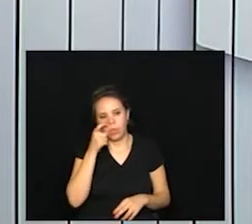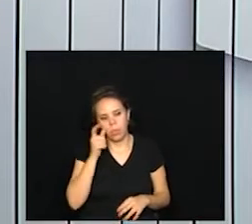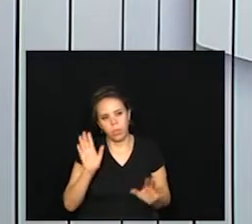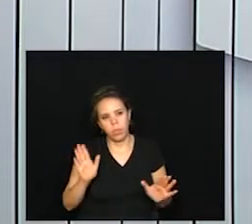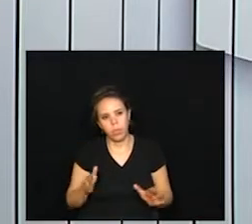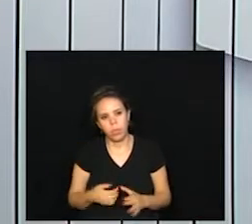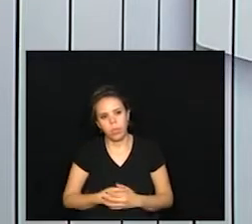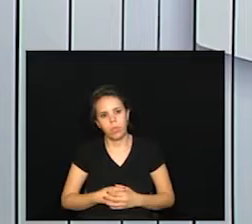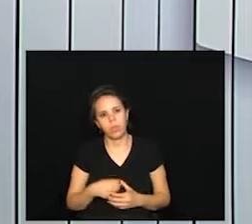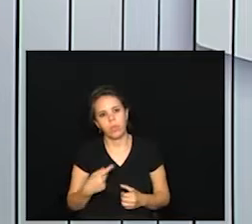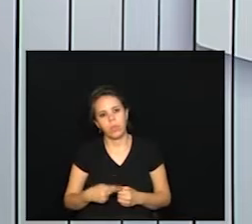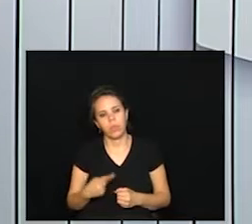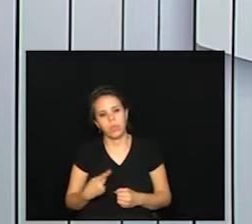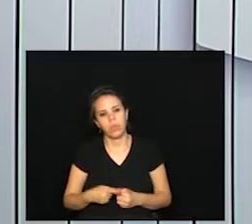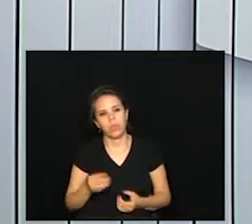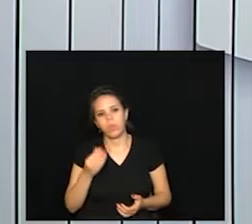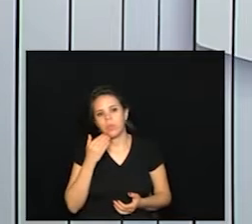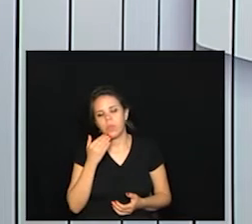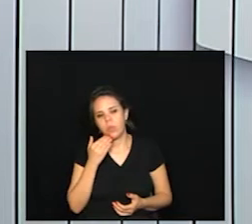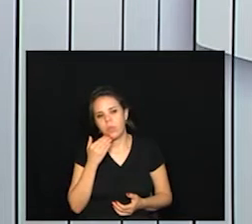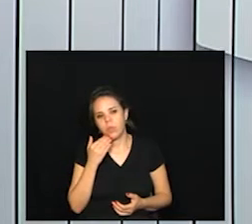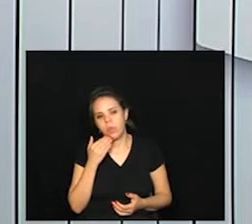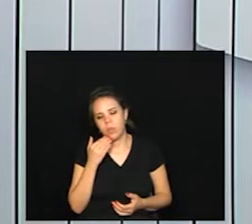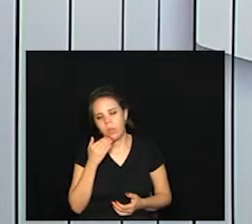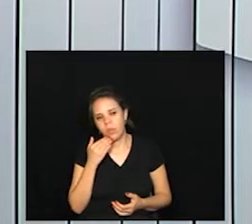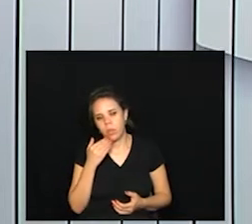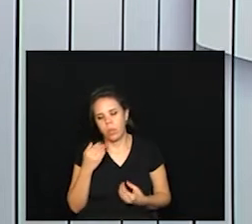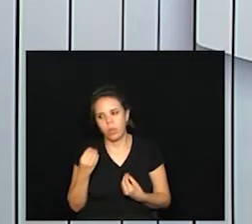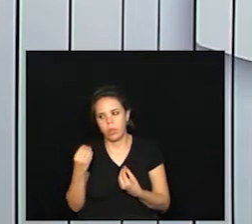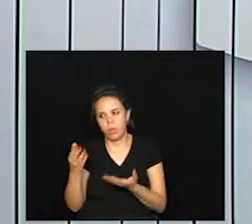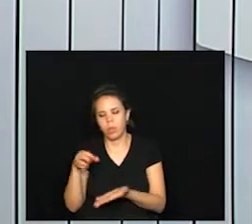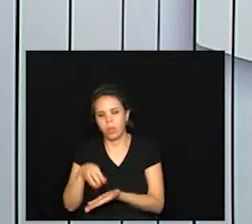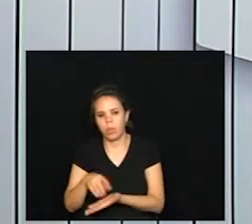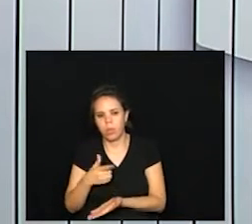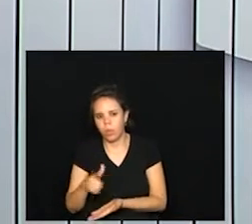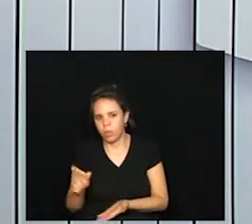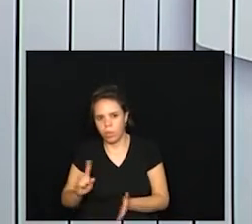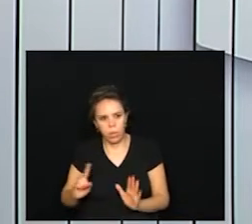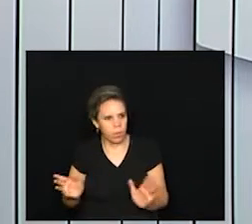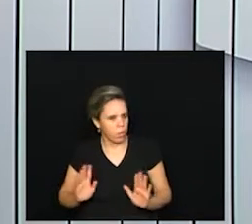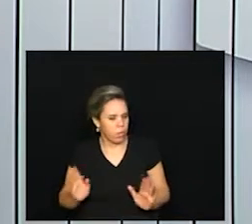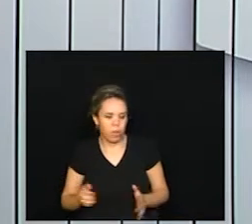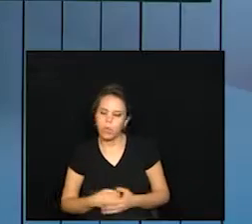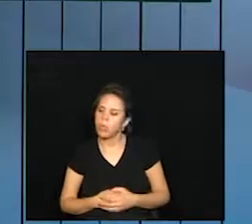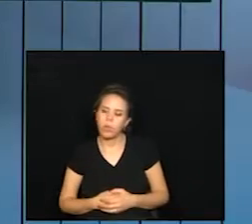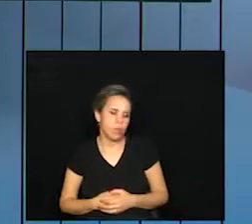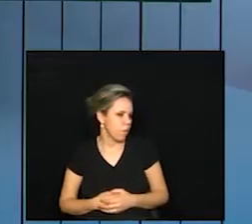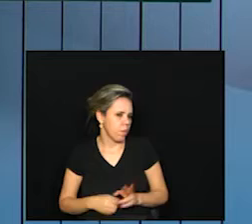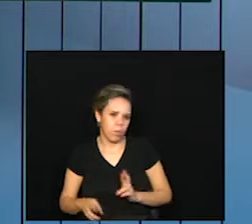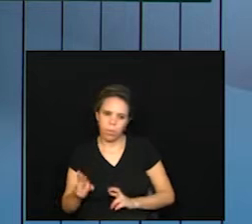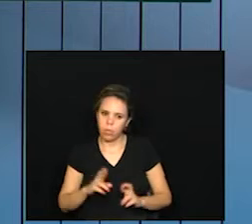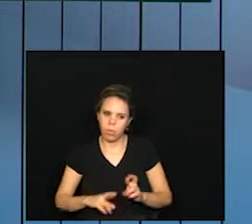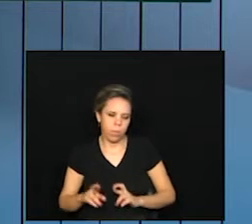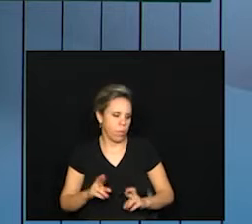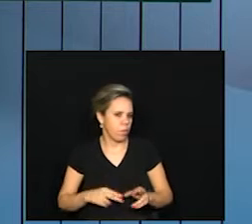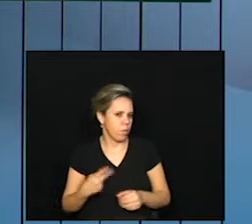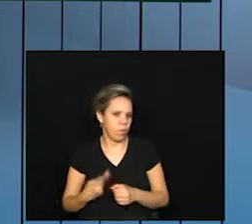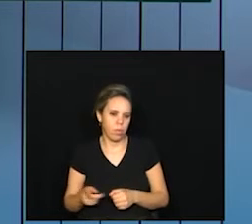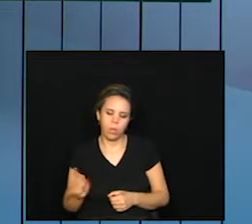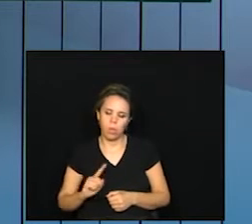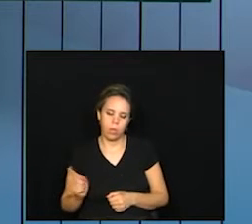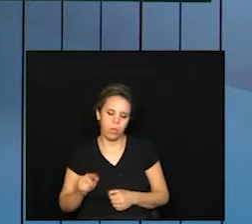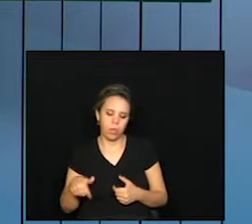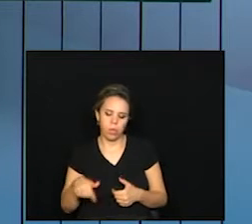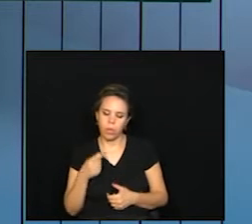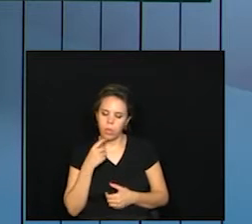acompanhando, receber um produto com defeito, ele envia para o PROCON. Não existe essa ferramenta. Não, no PROCON